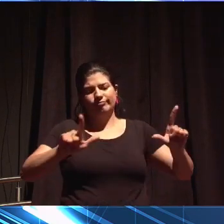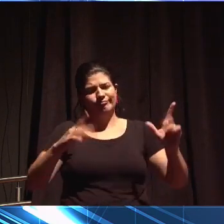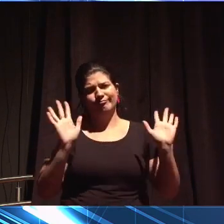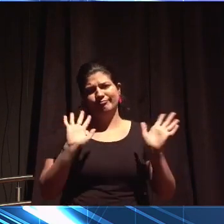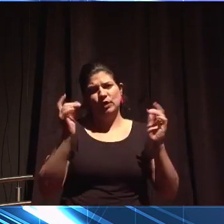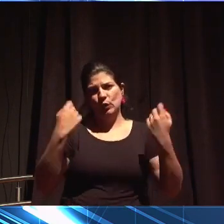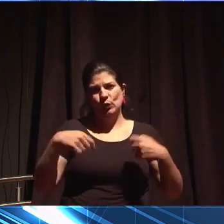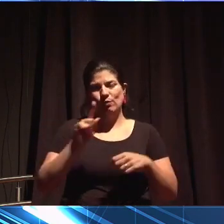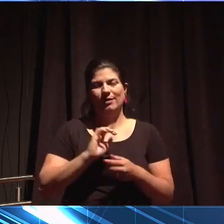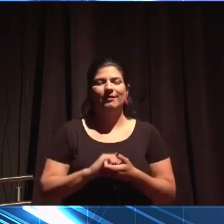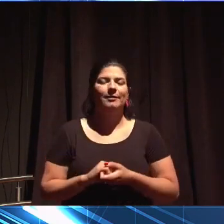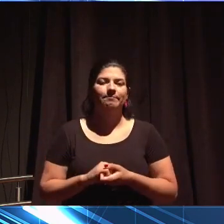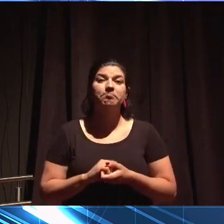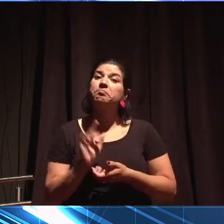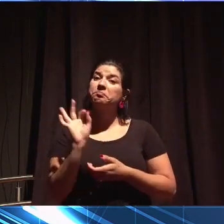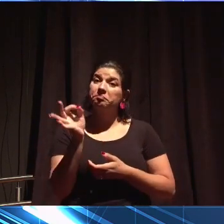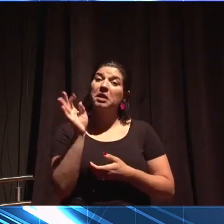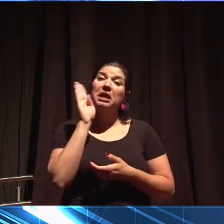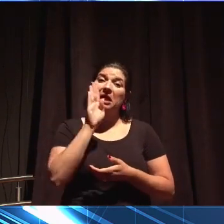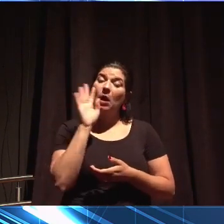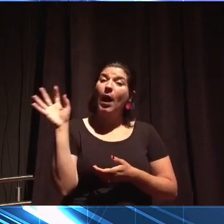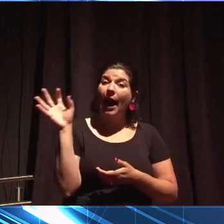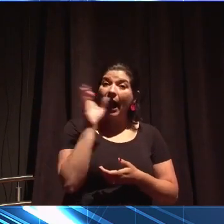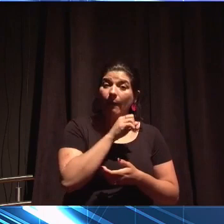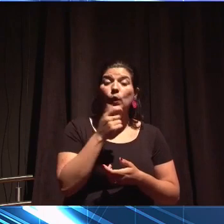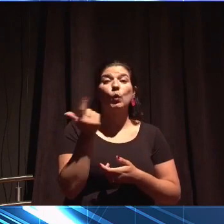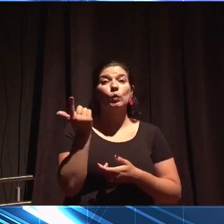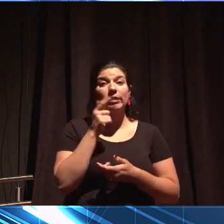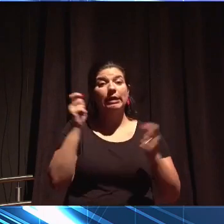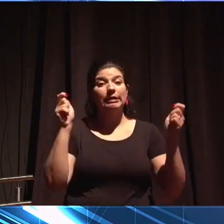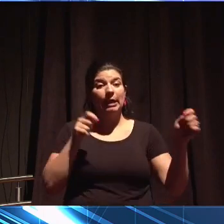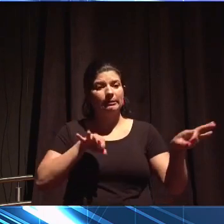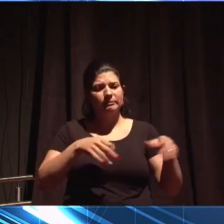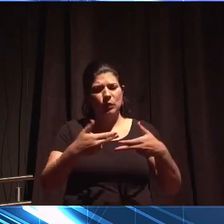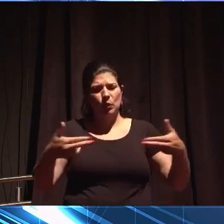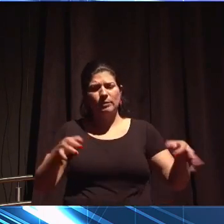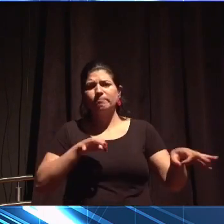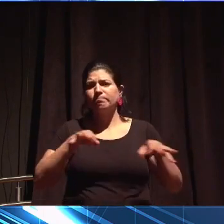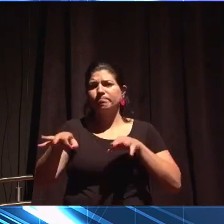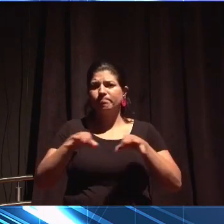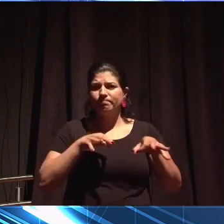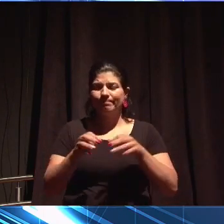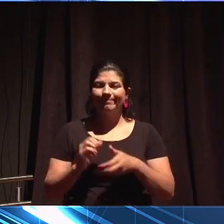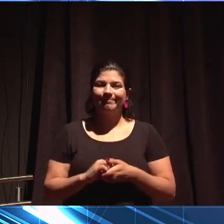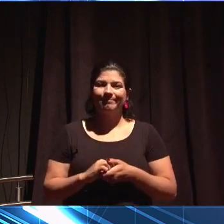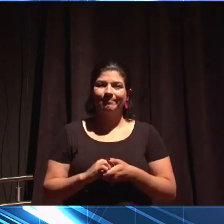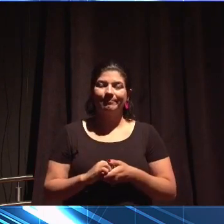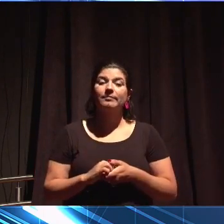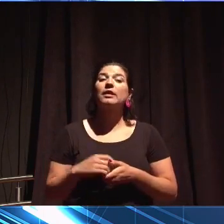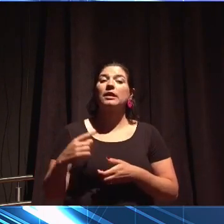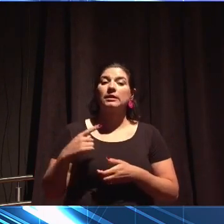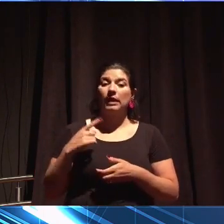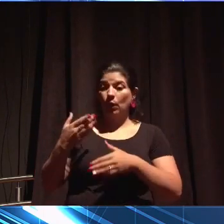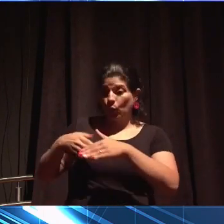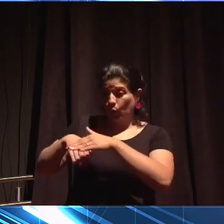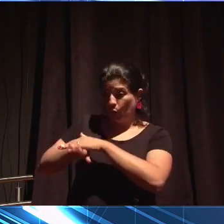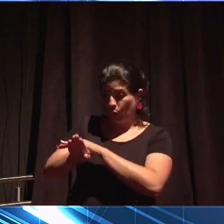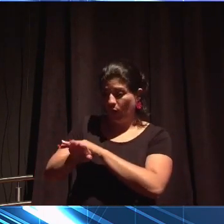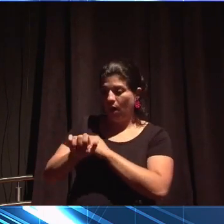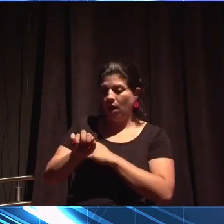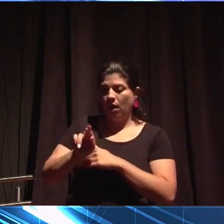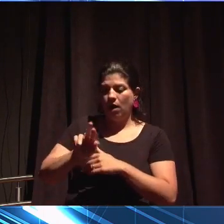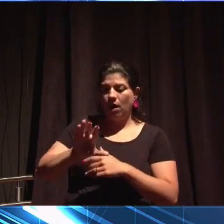Exatamente. Esse é o legal, né? É rápido e a gente consegue movimentar as coisas. E, às vezes, você movimentando ali por archive, cara,